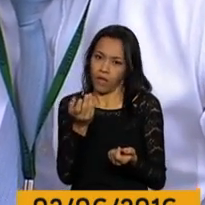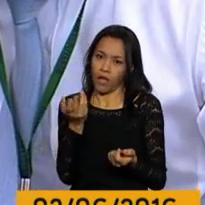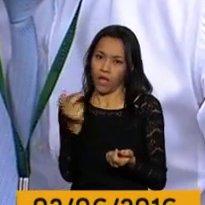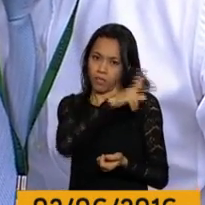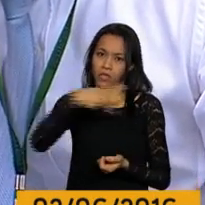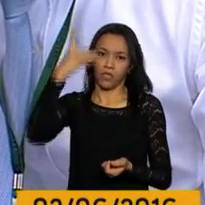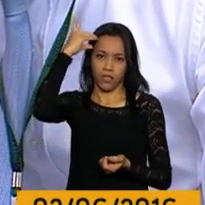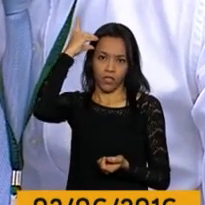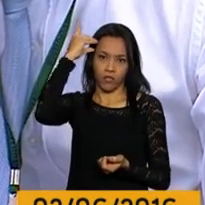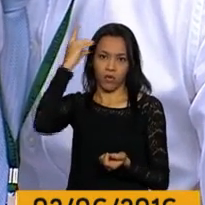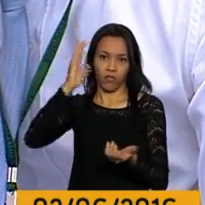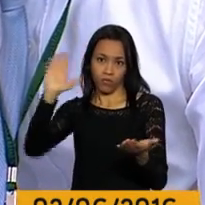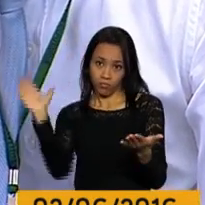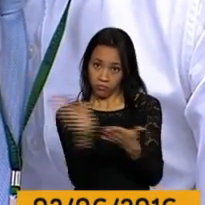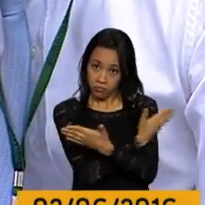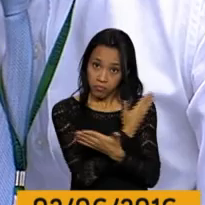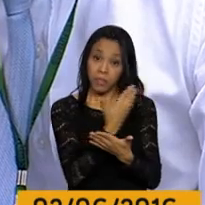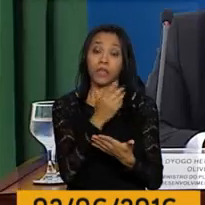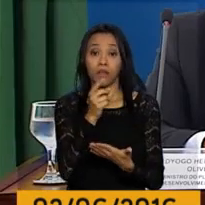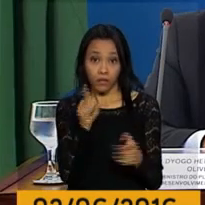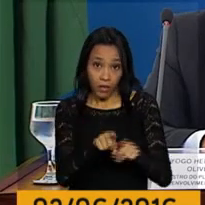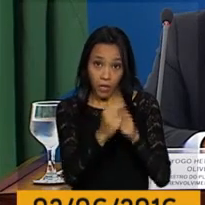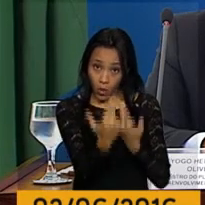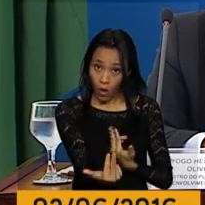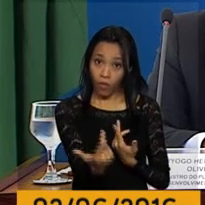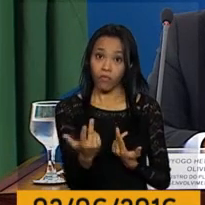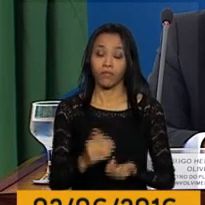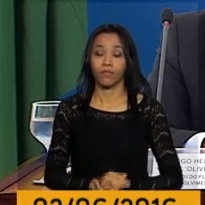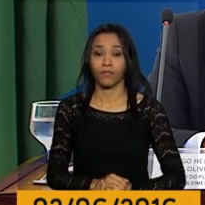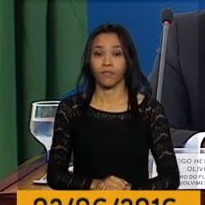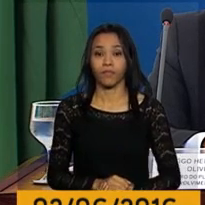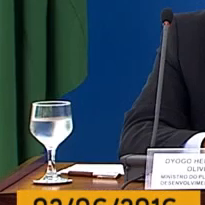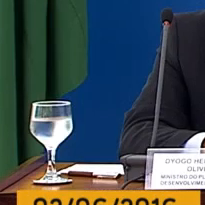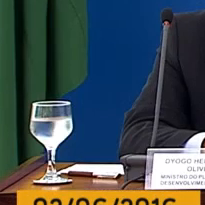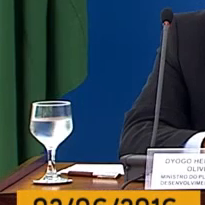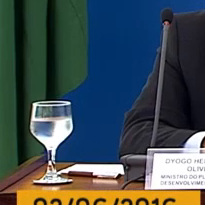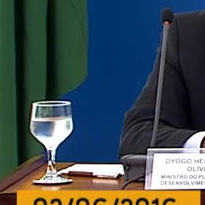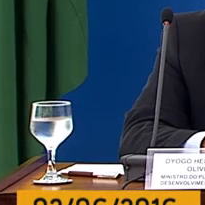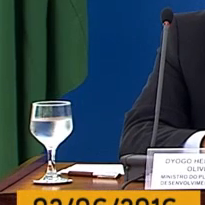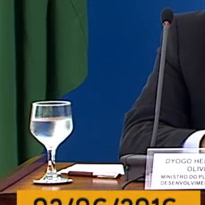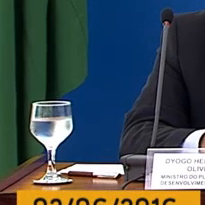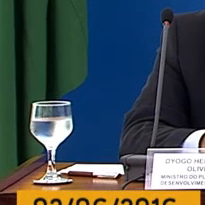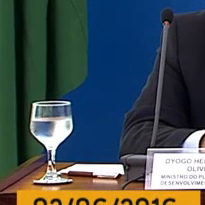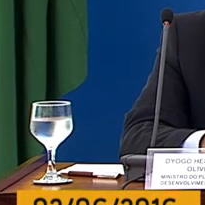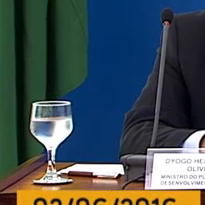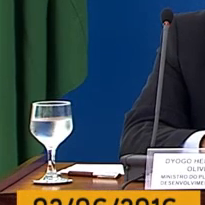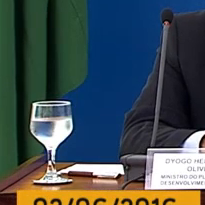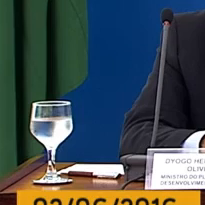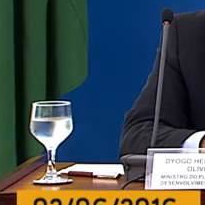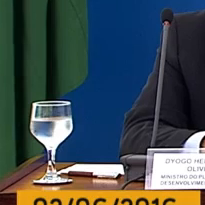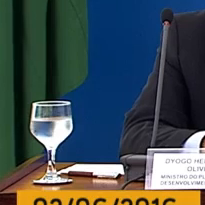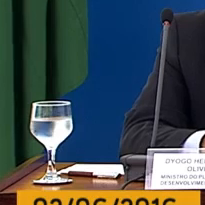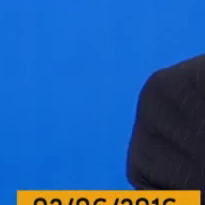presidente interino Temer também tem de ser cassado? Eu não sei quem é mais transparente, se é o Ministério ou eu. Porque eu tenho 40